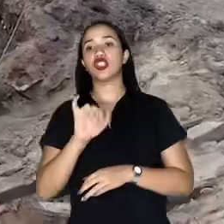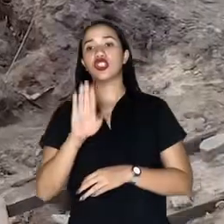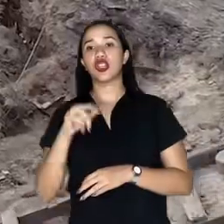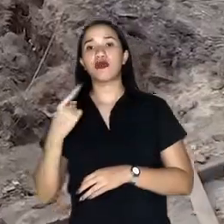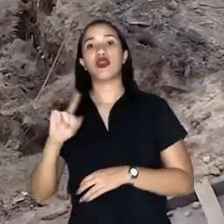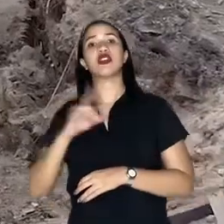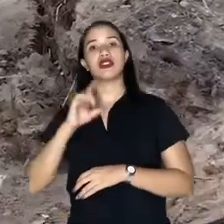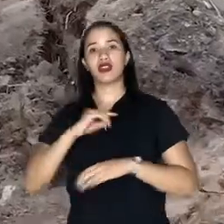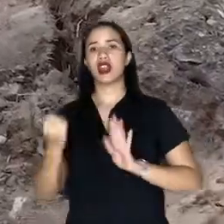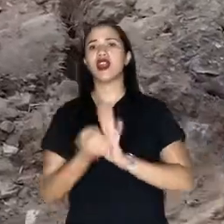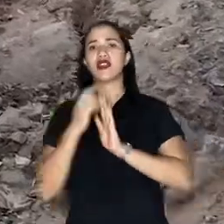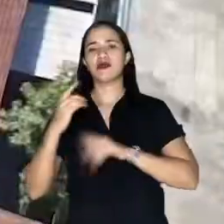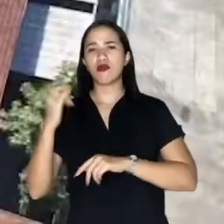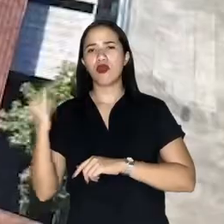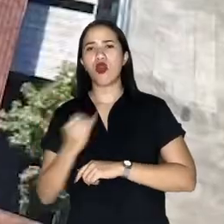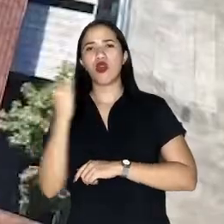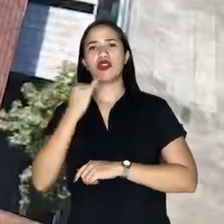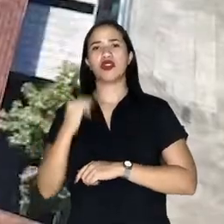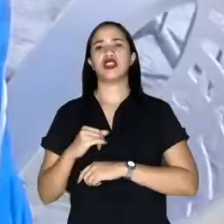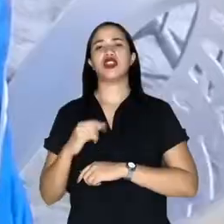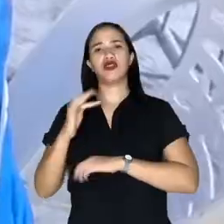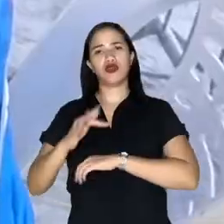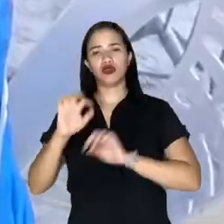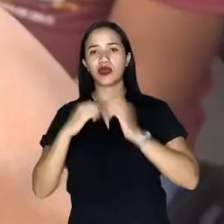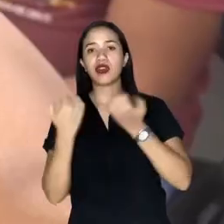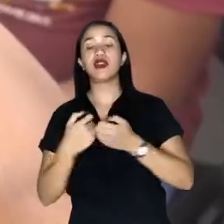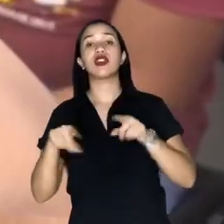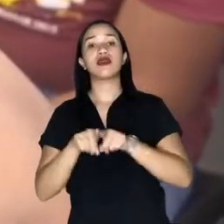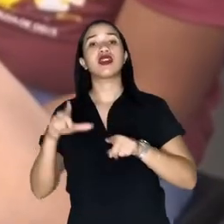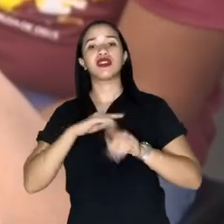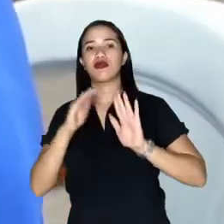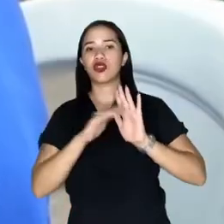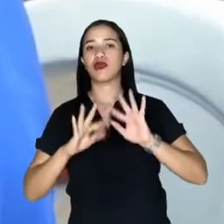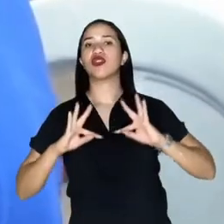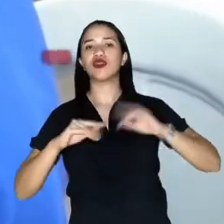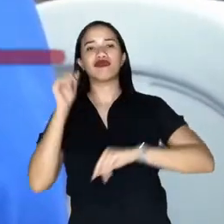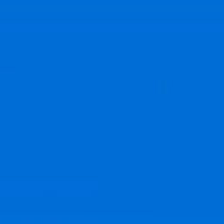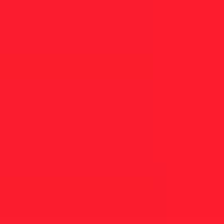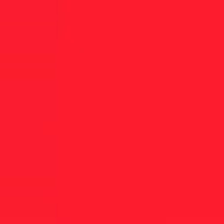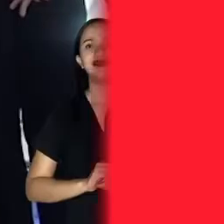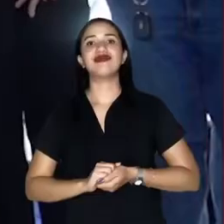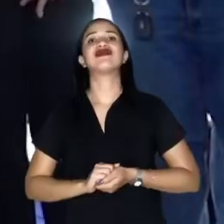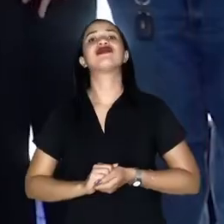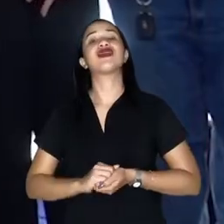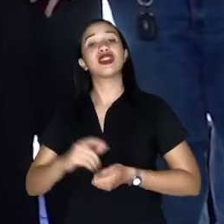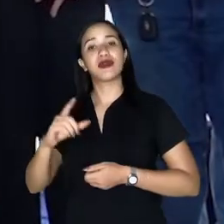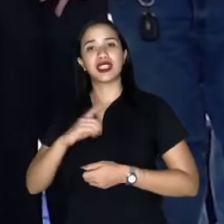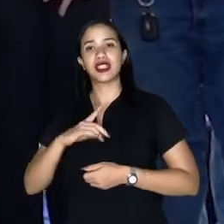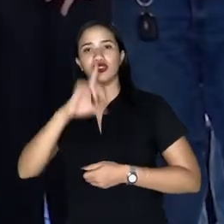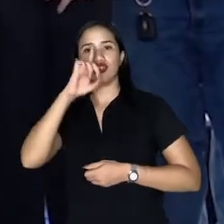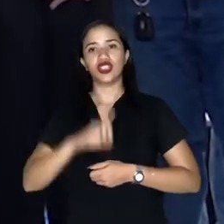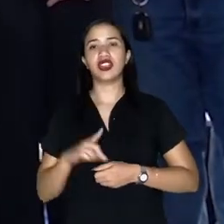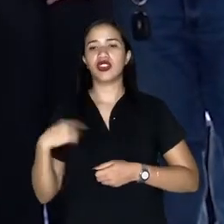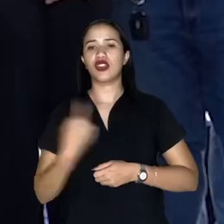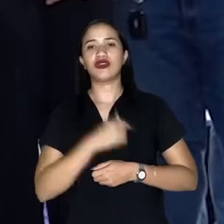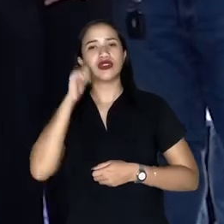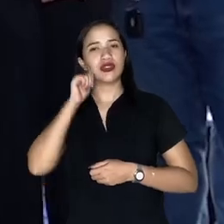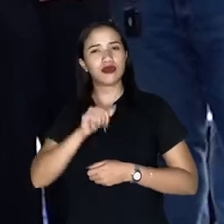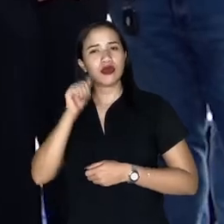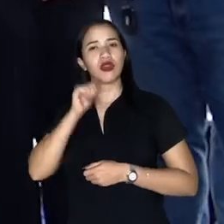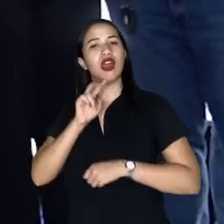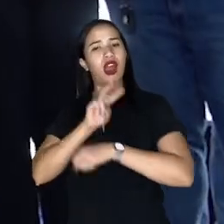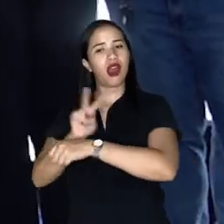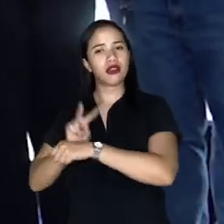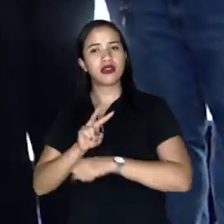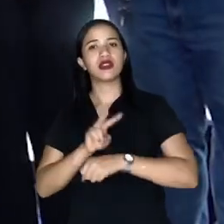um dos legados da COP30. E Coaraci recebe mais uma edição do programa Por Todas Elas. Atendimentos médicos para nossas